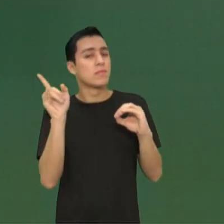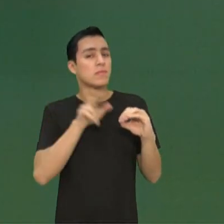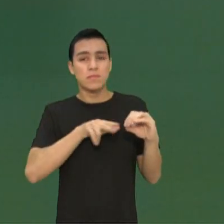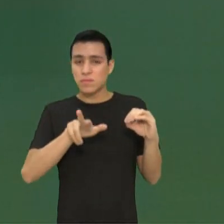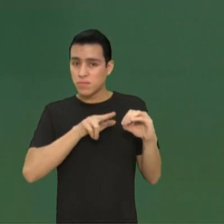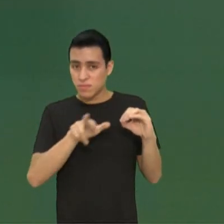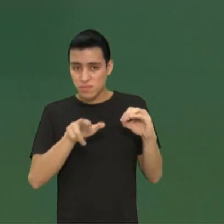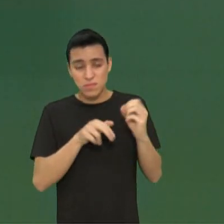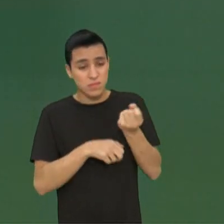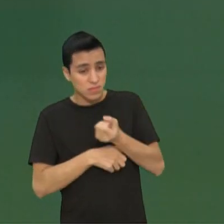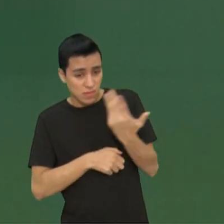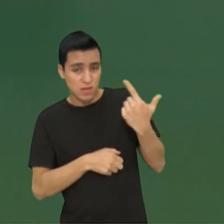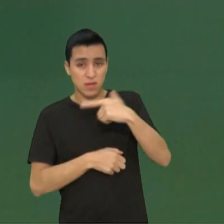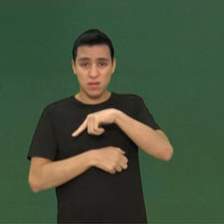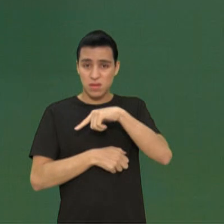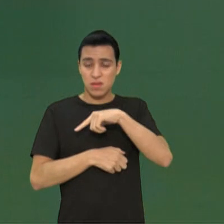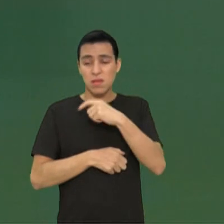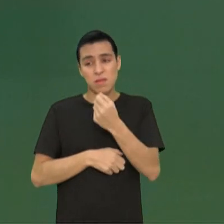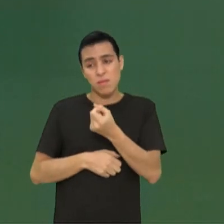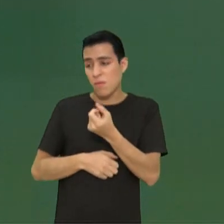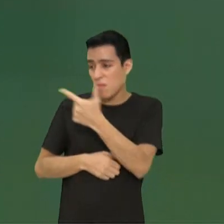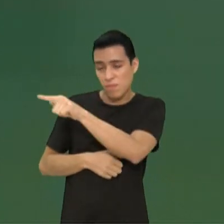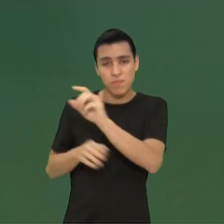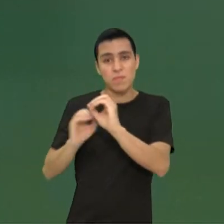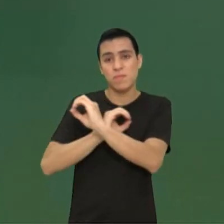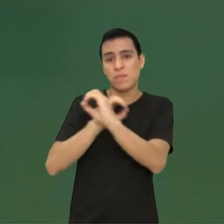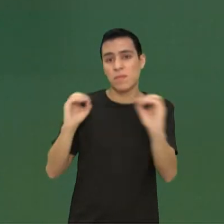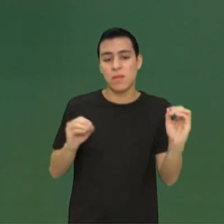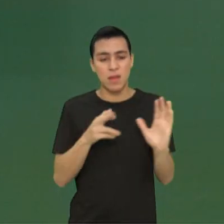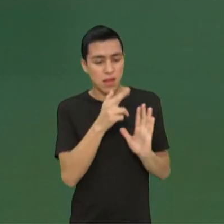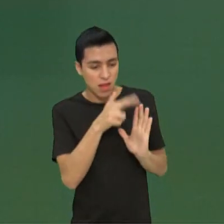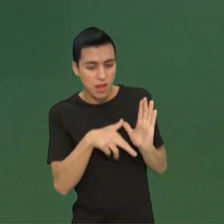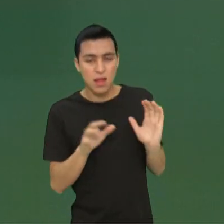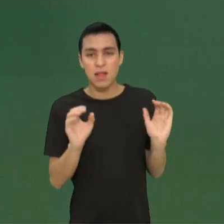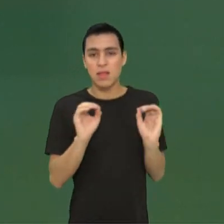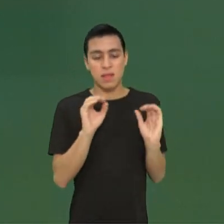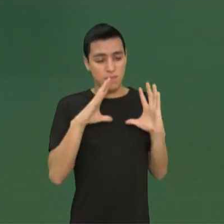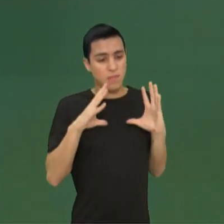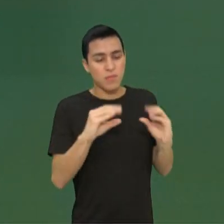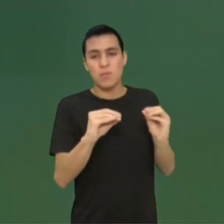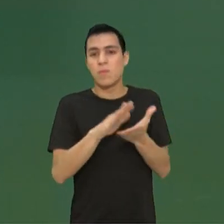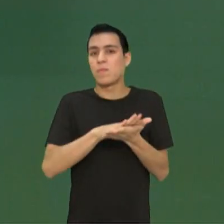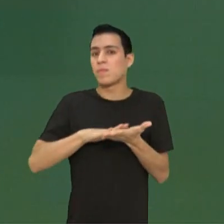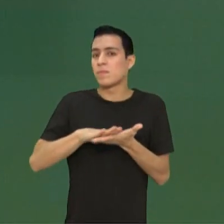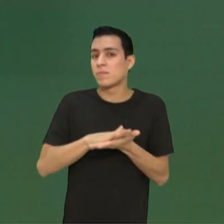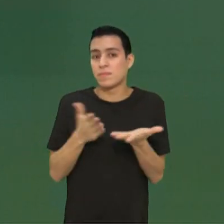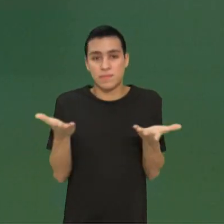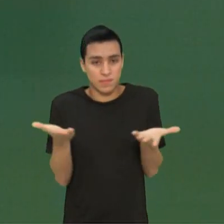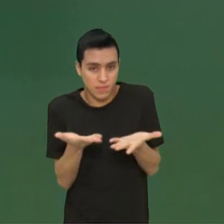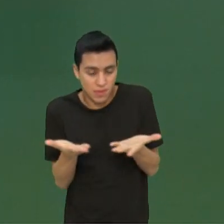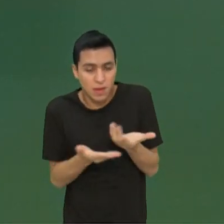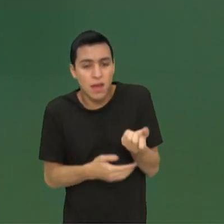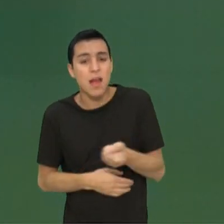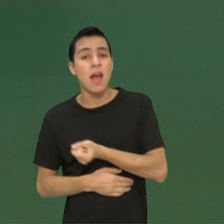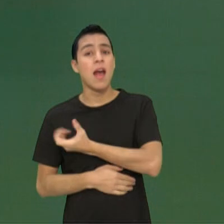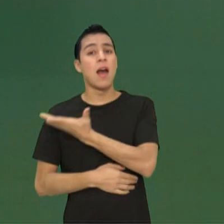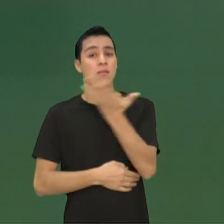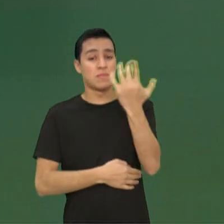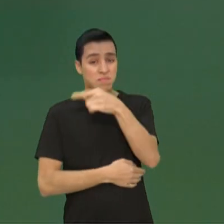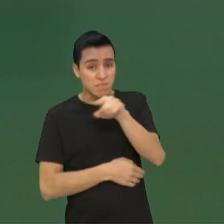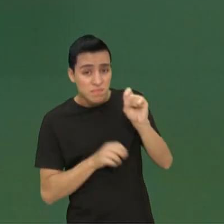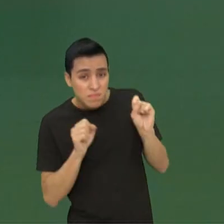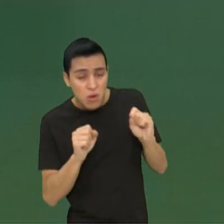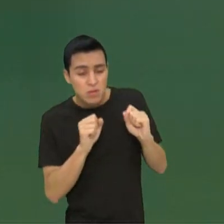Não. Alguns têm esses vacúolos. Não é uma regra para todos os protozoários. Agora, alguns podem